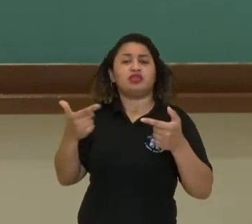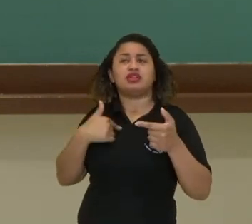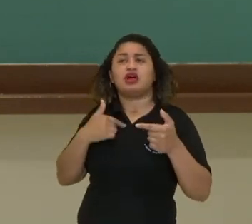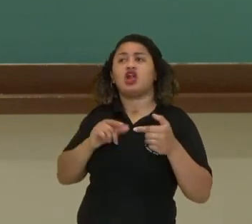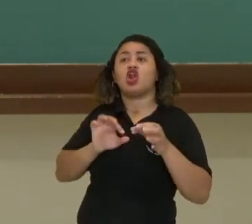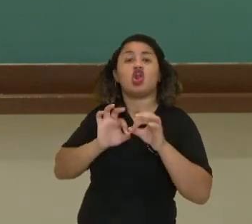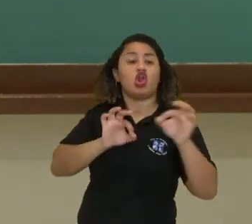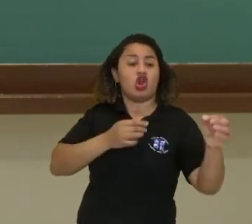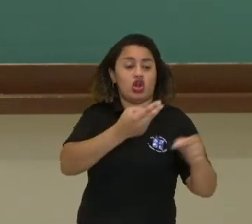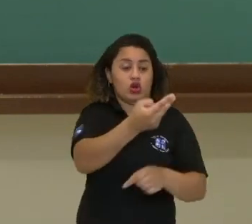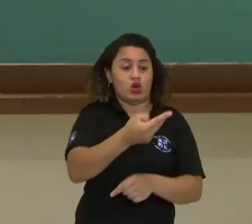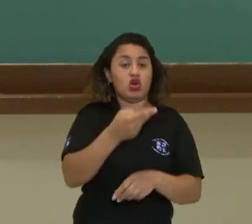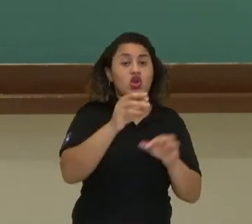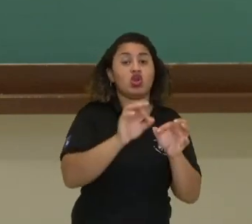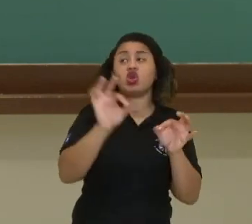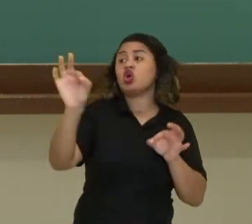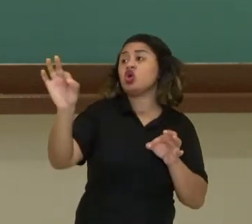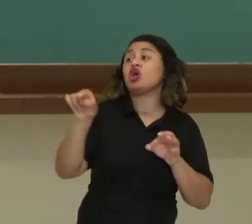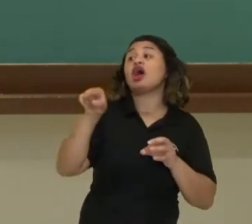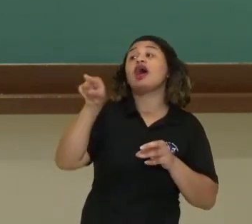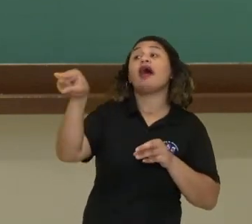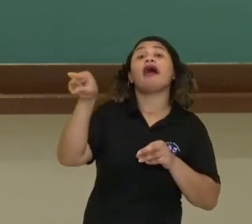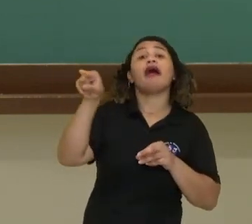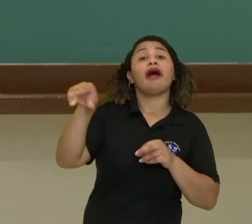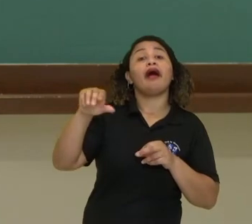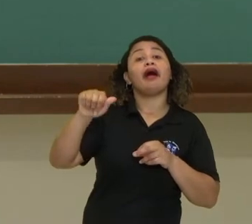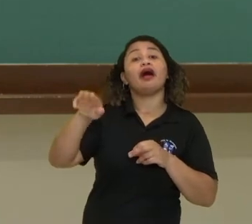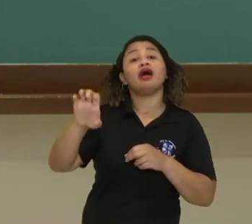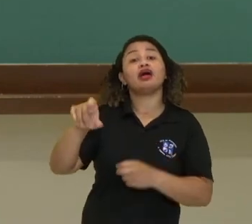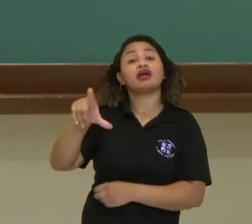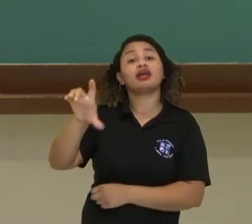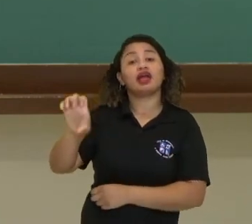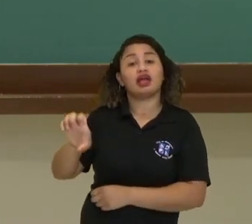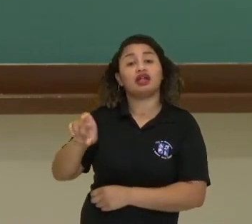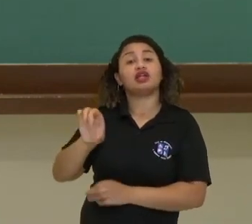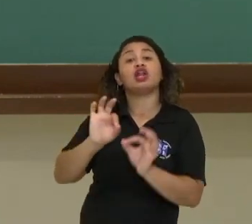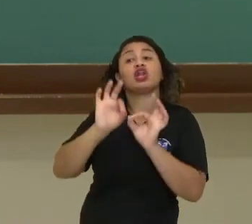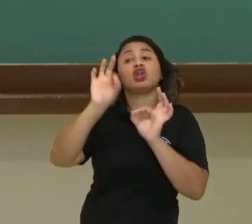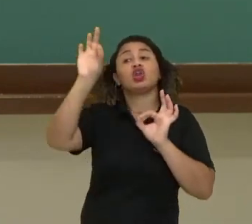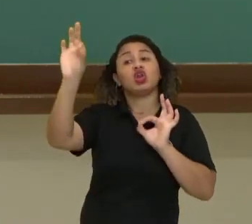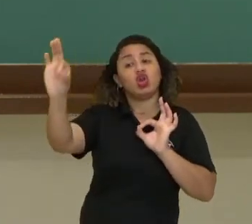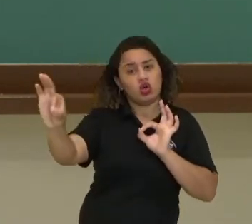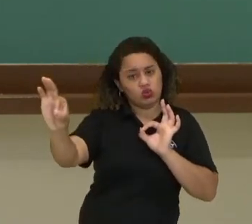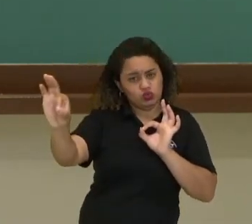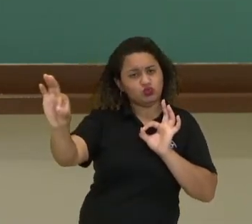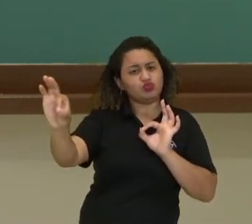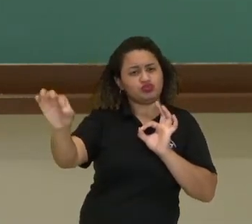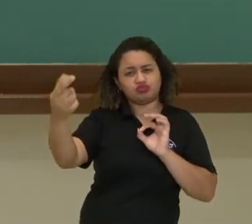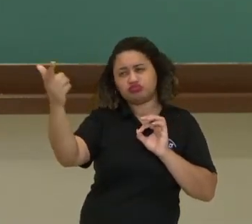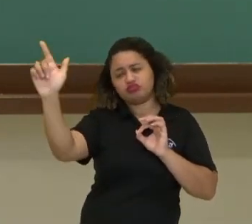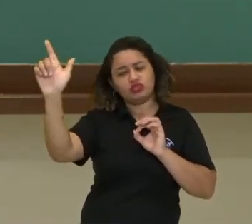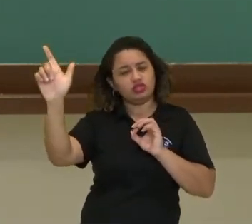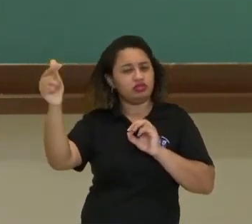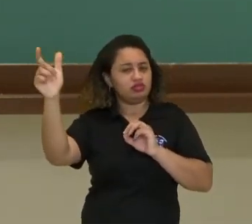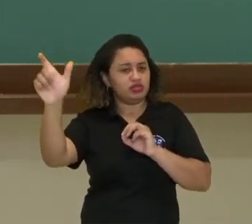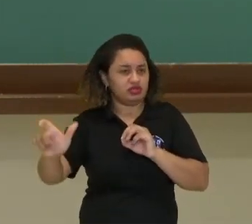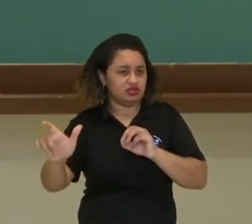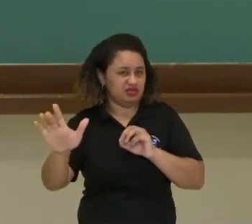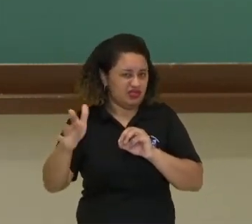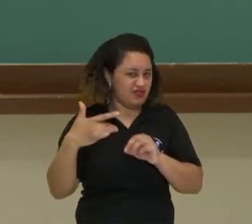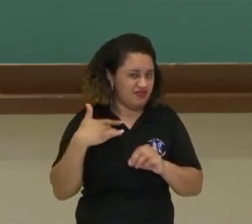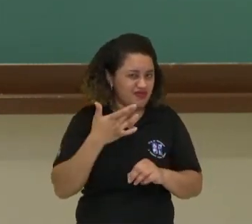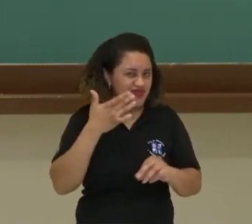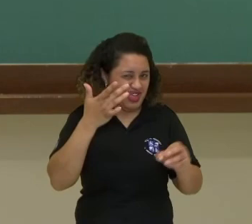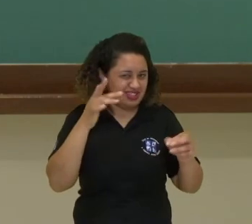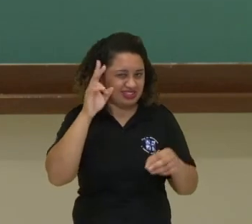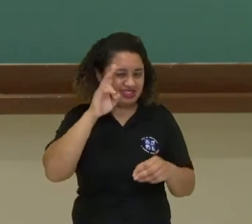terceiro aí eu uso aquele você tá mais longe Então tá lá longe tá com o terceiro com a terceira pessoa viu que tudo que